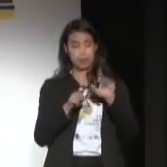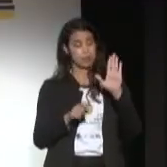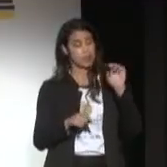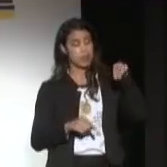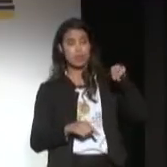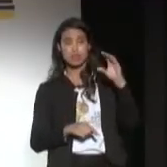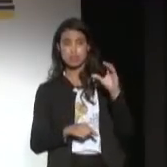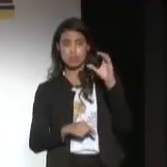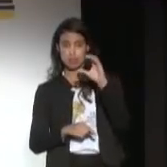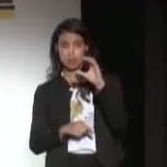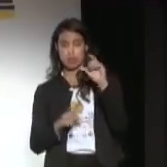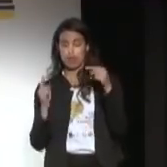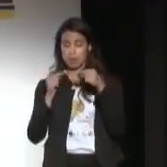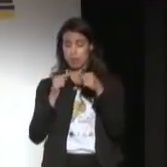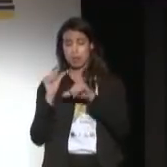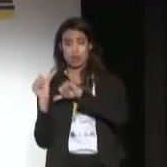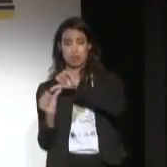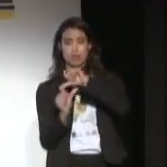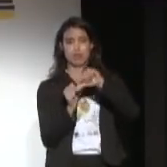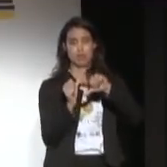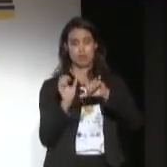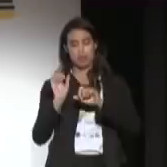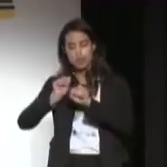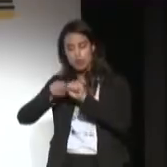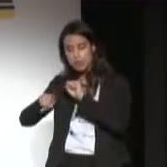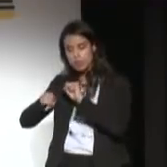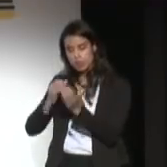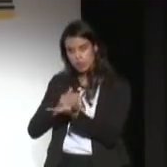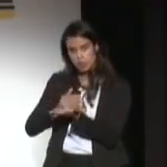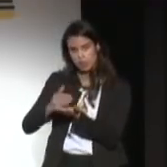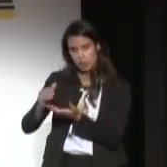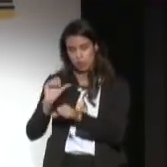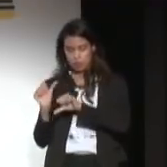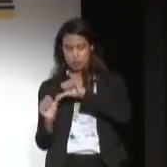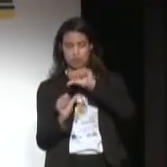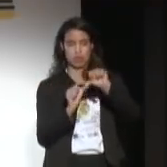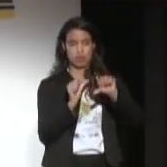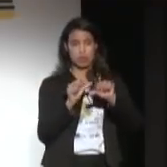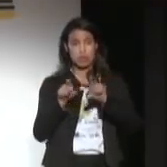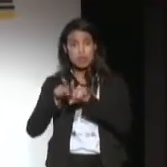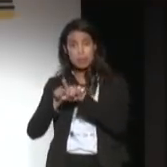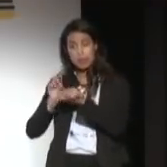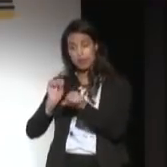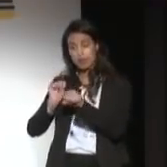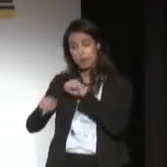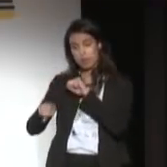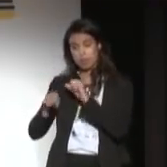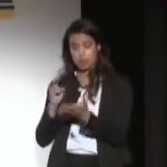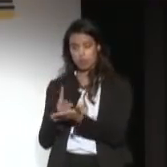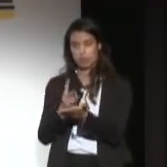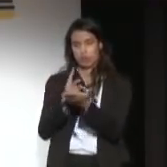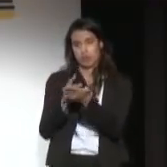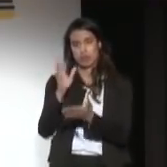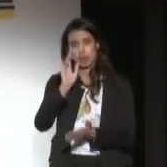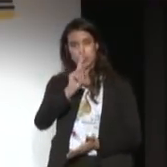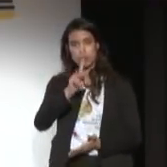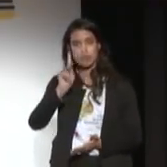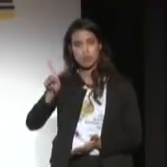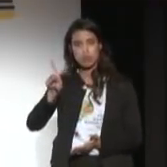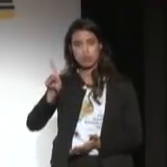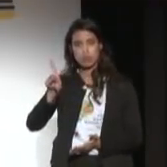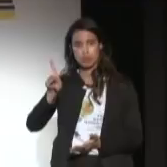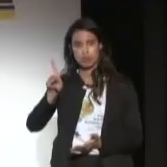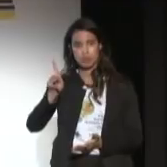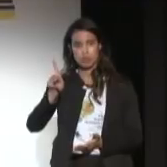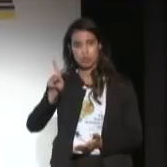BNCC sem falar de mudanças na formação inicial e formação continuada de professores é falar de algo que não vai